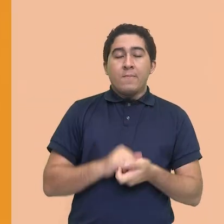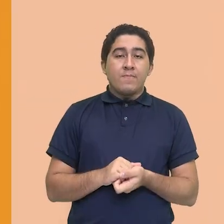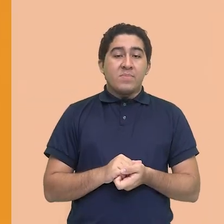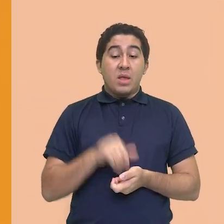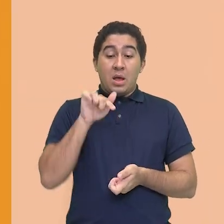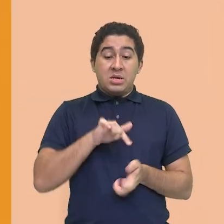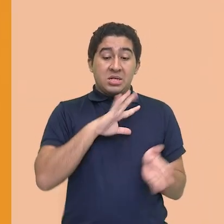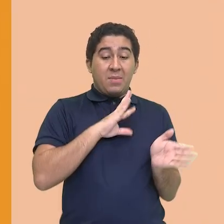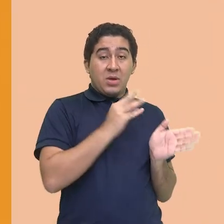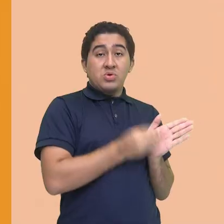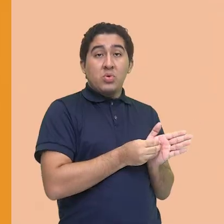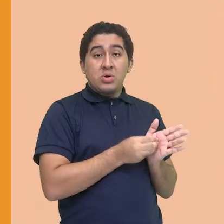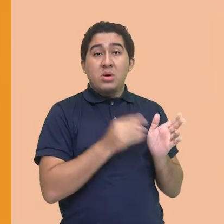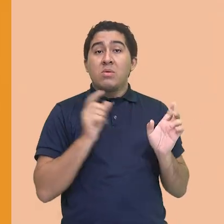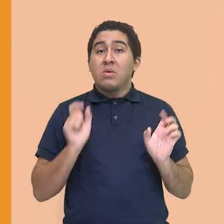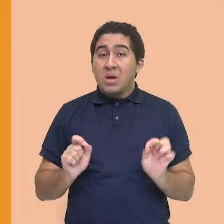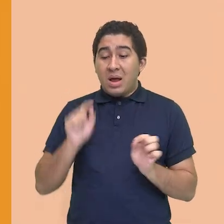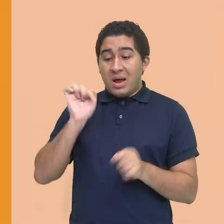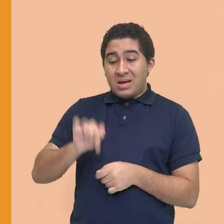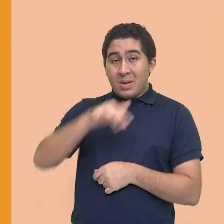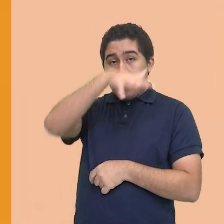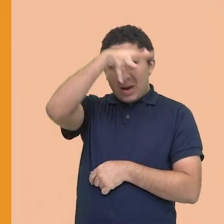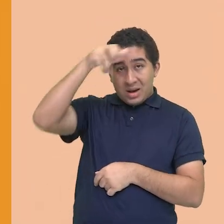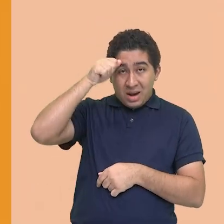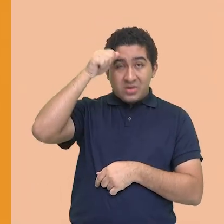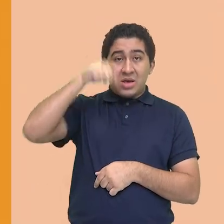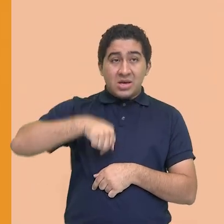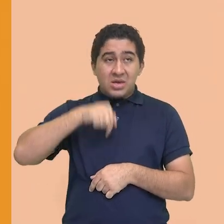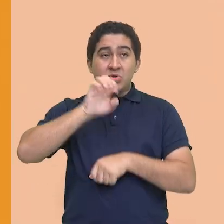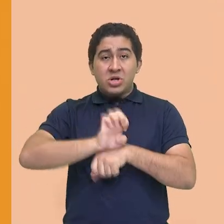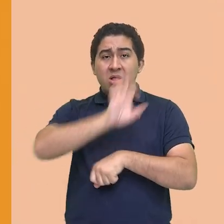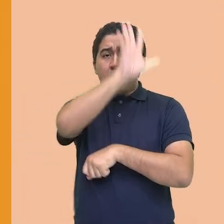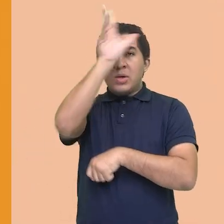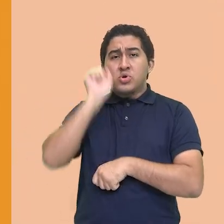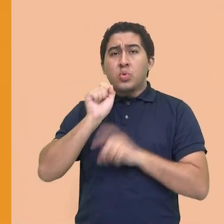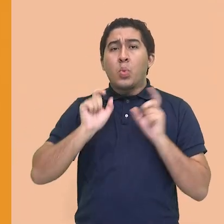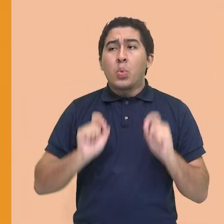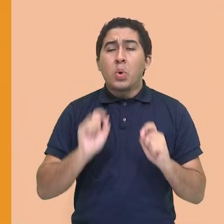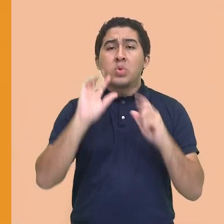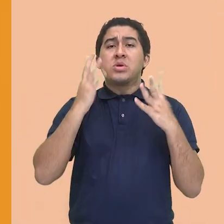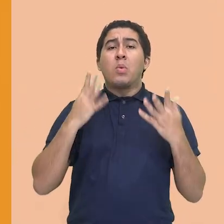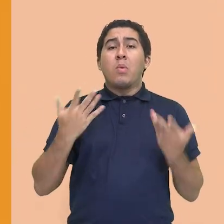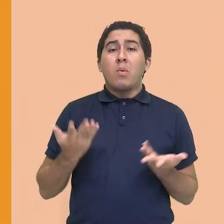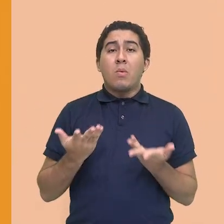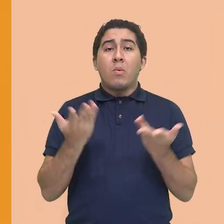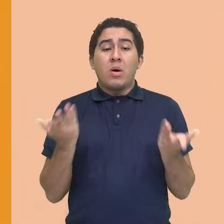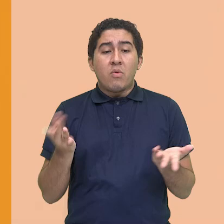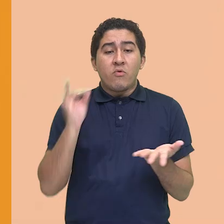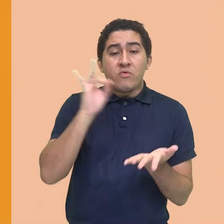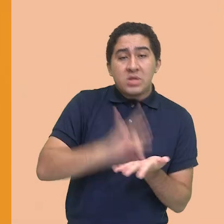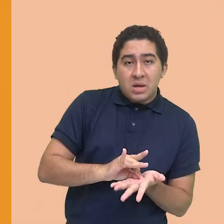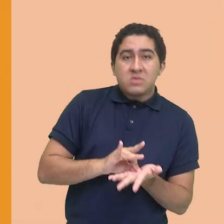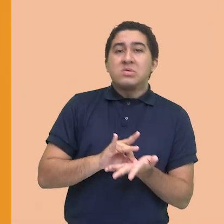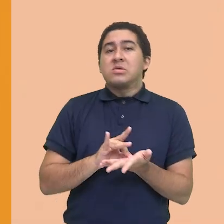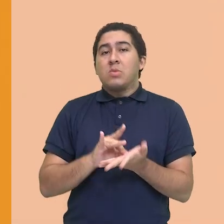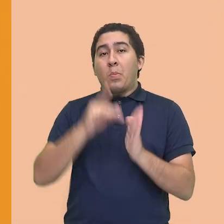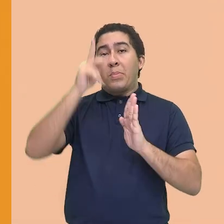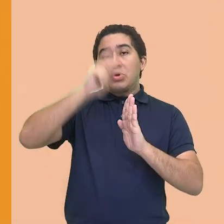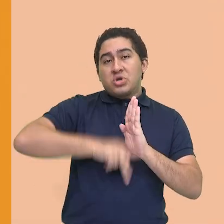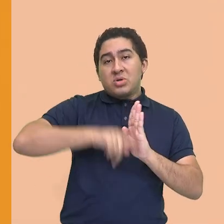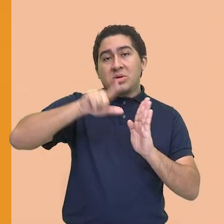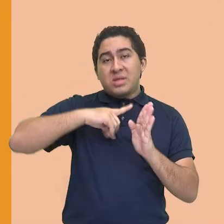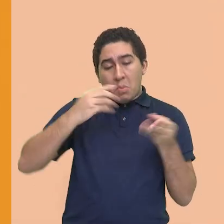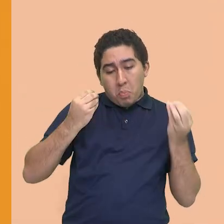região amazônica, professor, aqui em Manaus, aqui no Amazonas, o que aconteceu? Qual foi, de fato, o grande projeto que